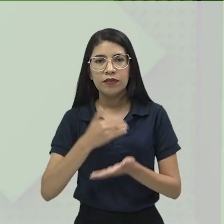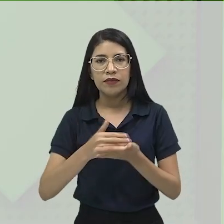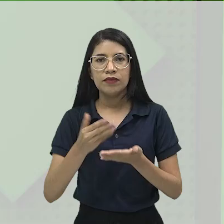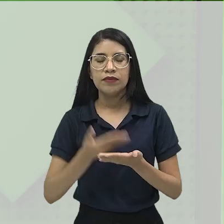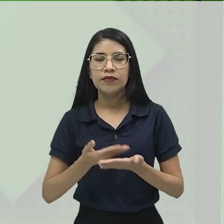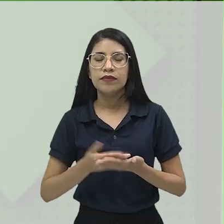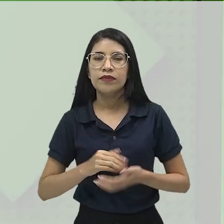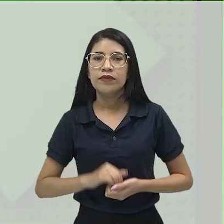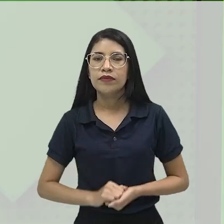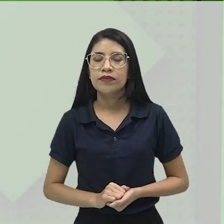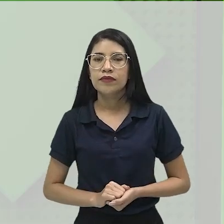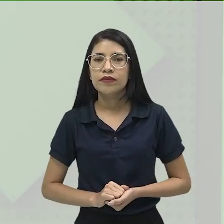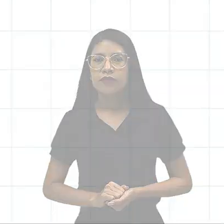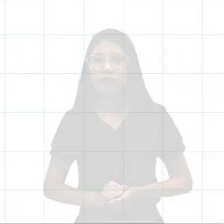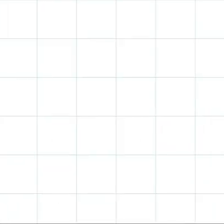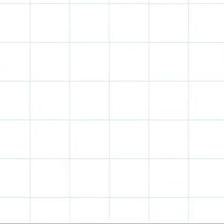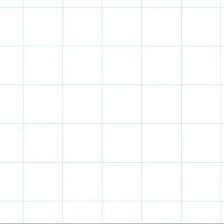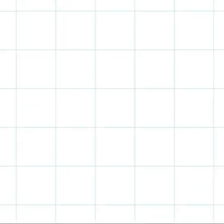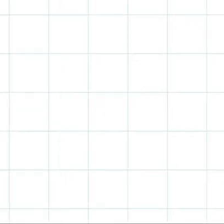nossa aula.